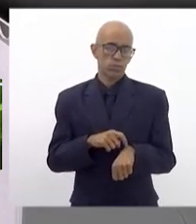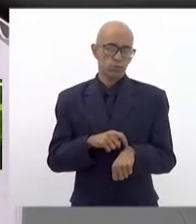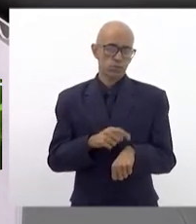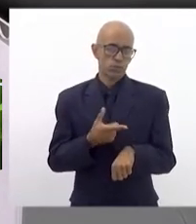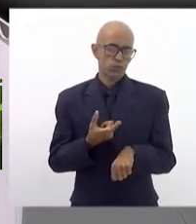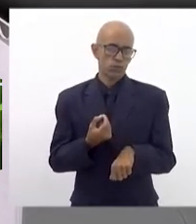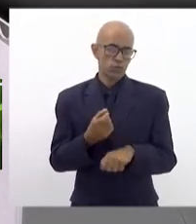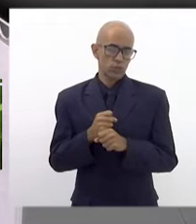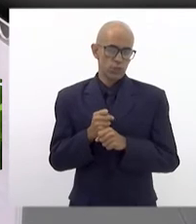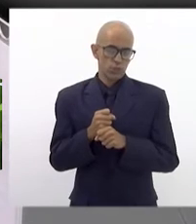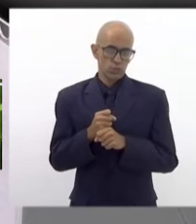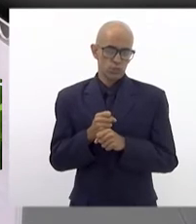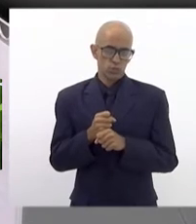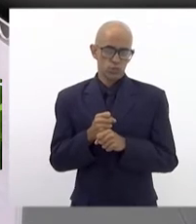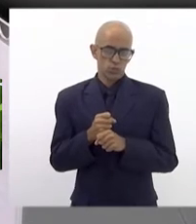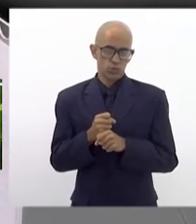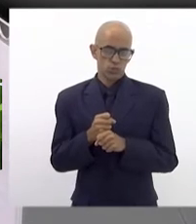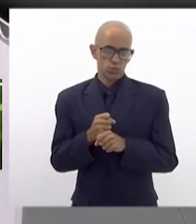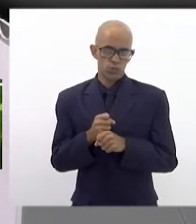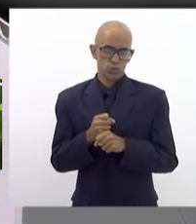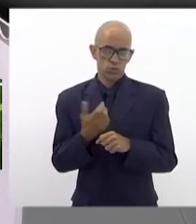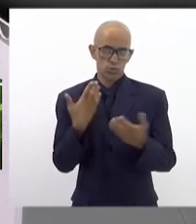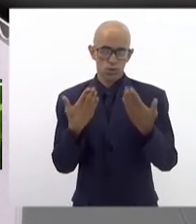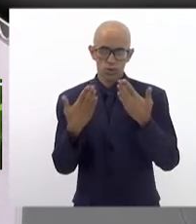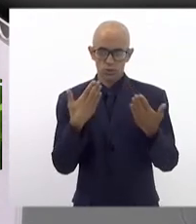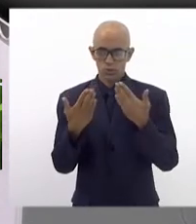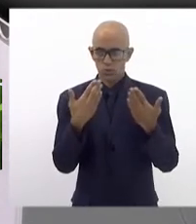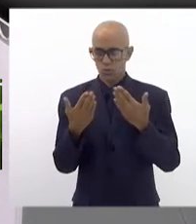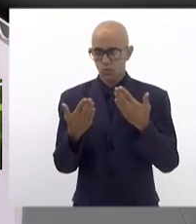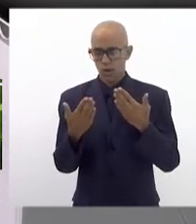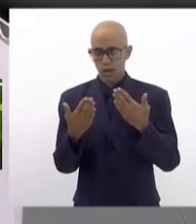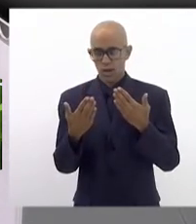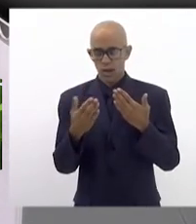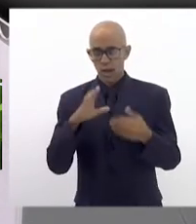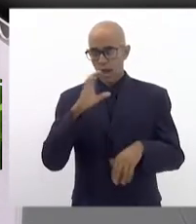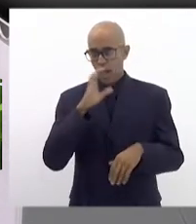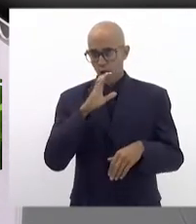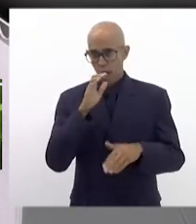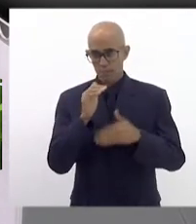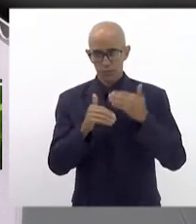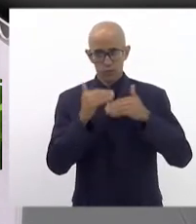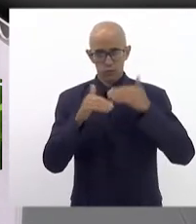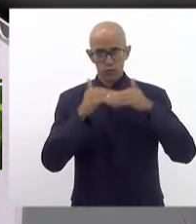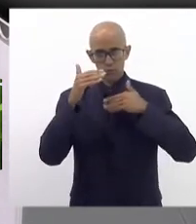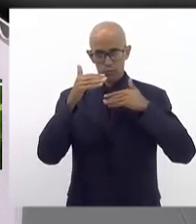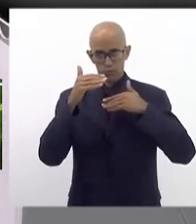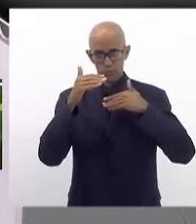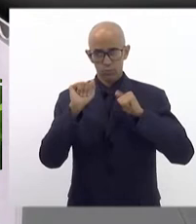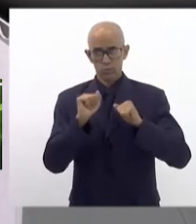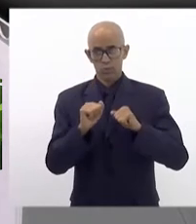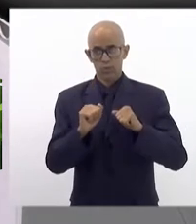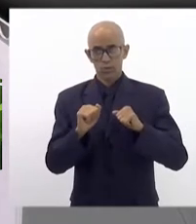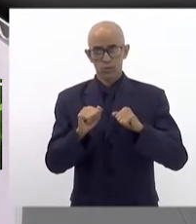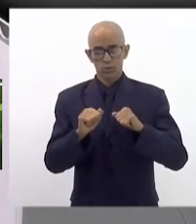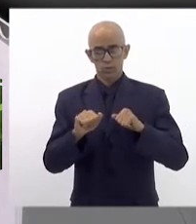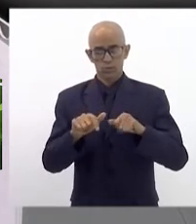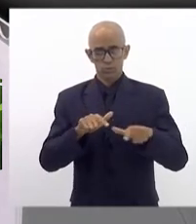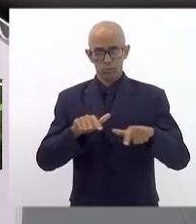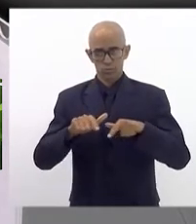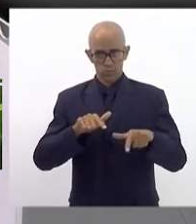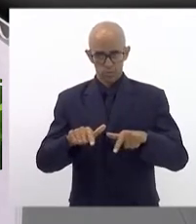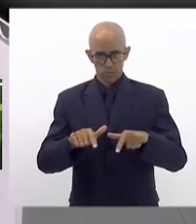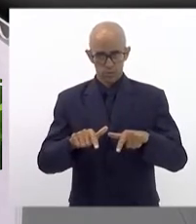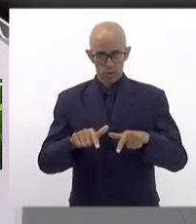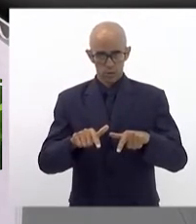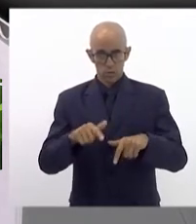20 anos, compara a velocidade do crescimento, não é, dessa atividade com o